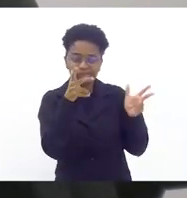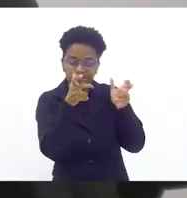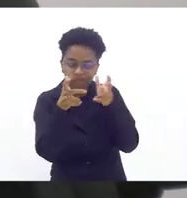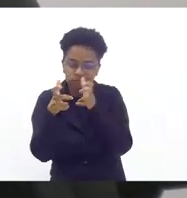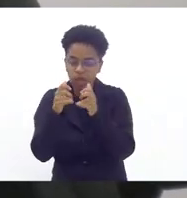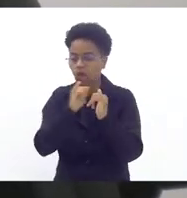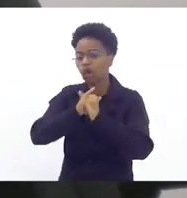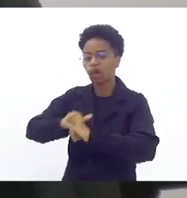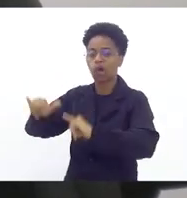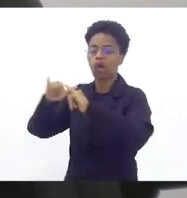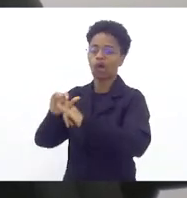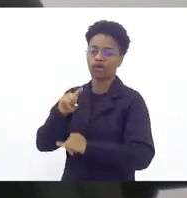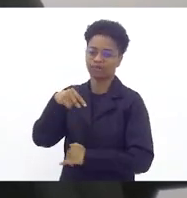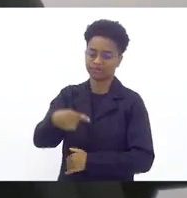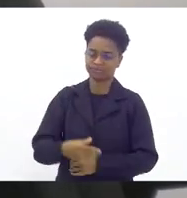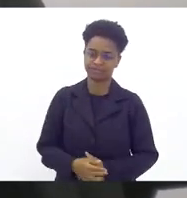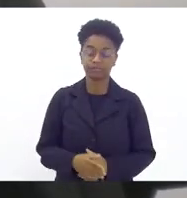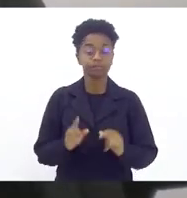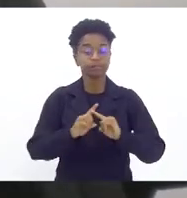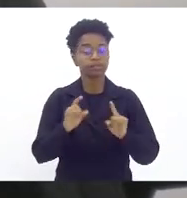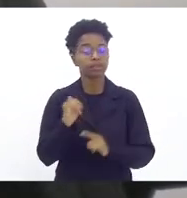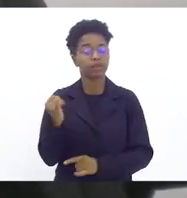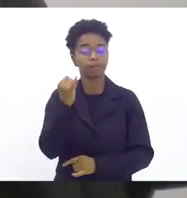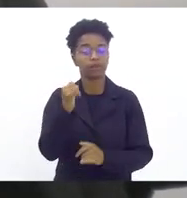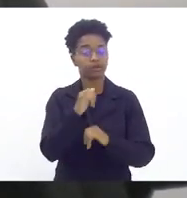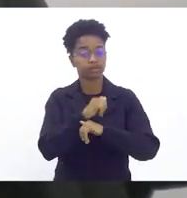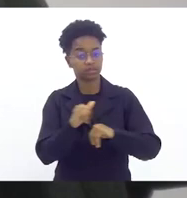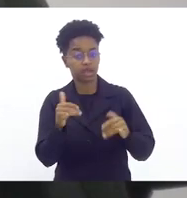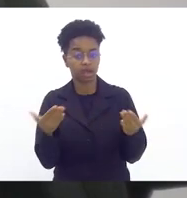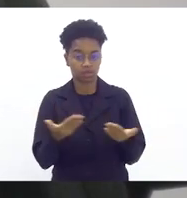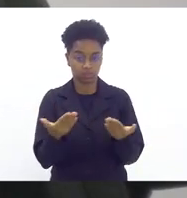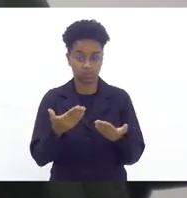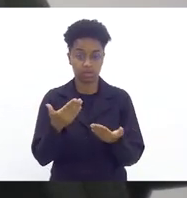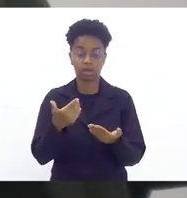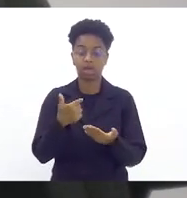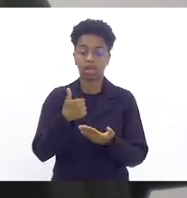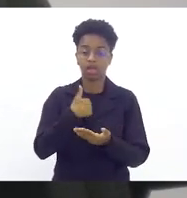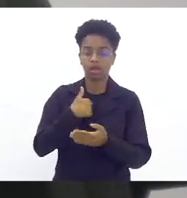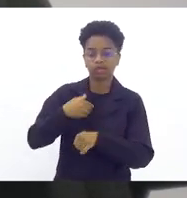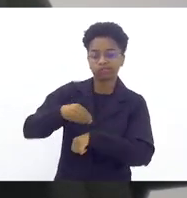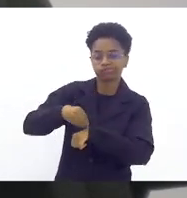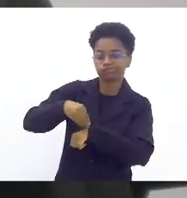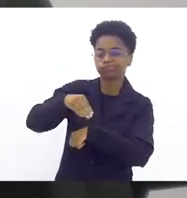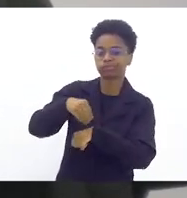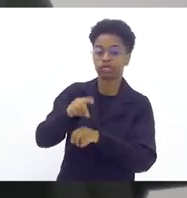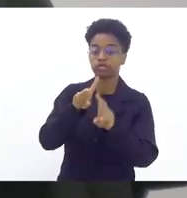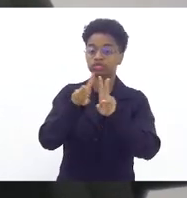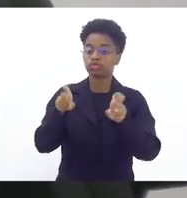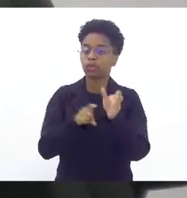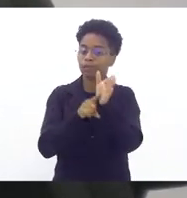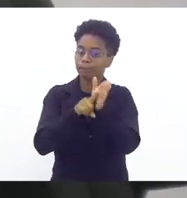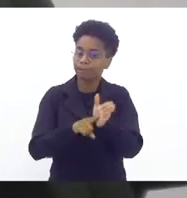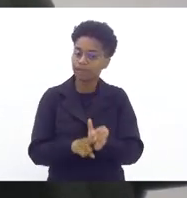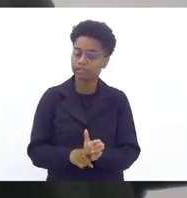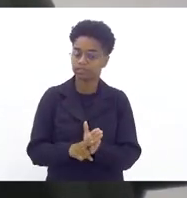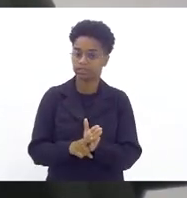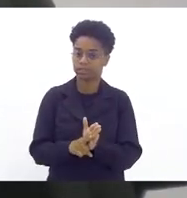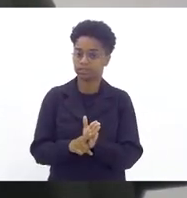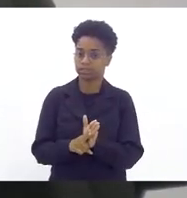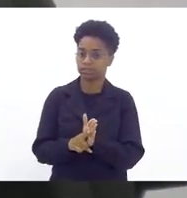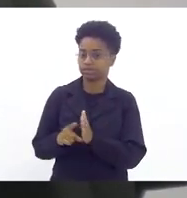Mas é importante dizer nesse momento que o que eu trago aqui para falar é muito mais sobre as pesquisas enquanto